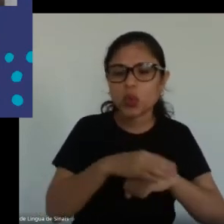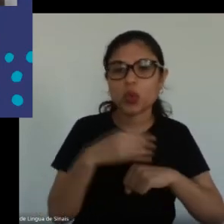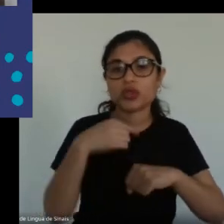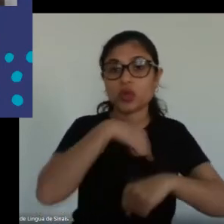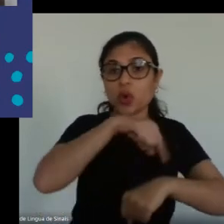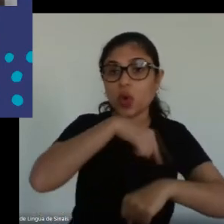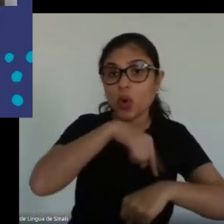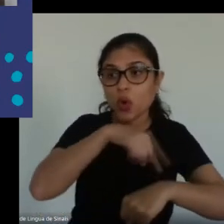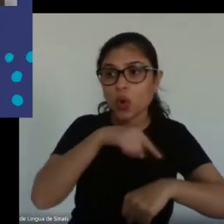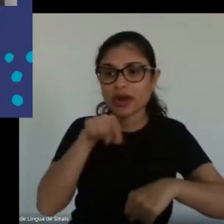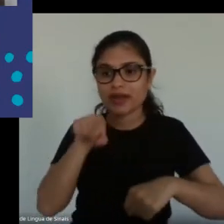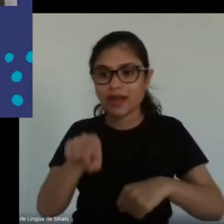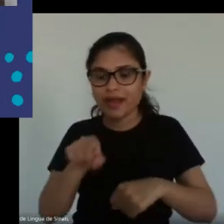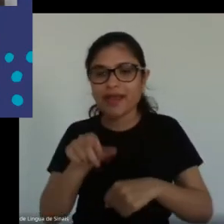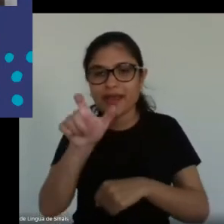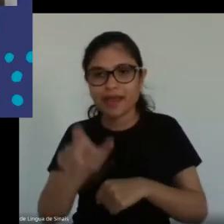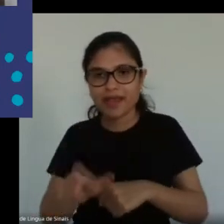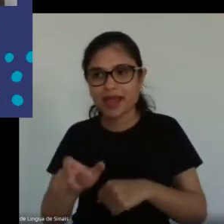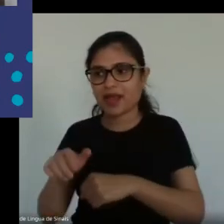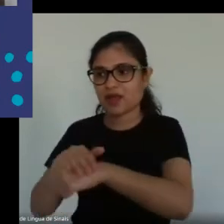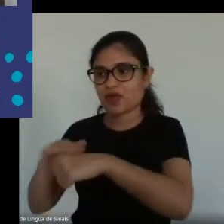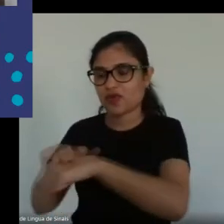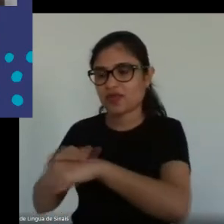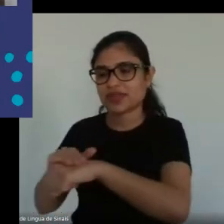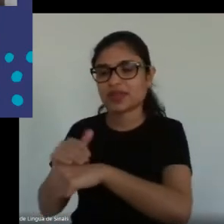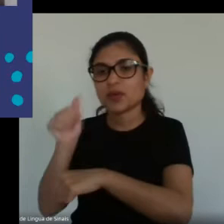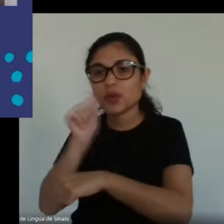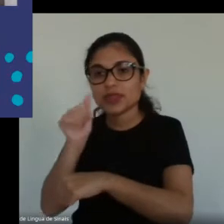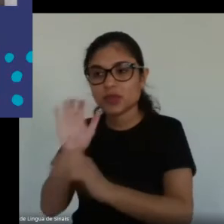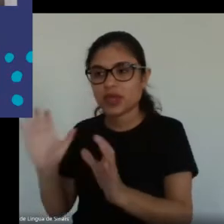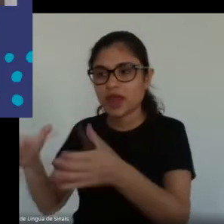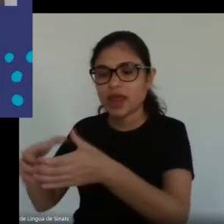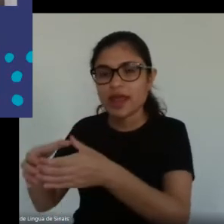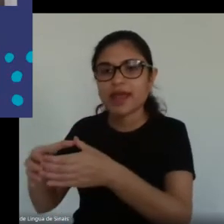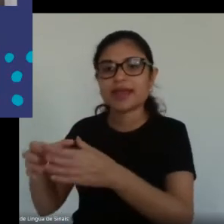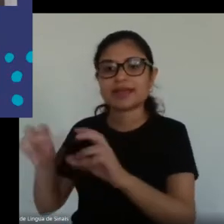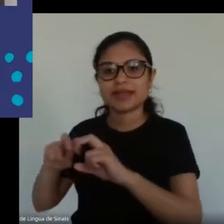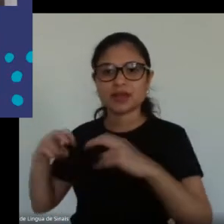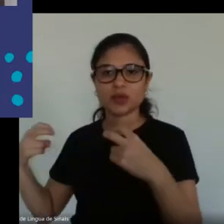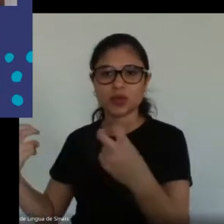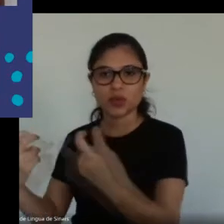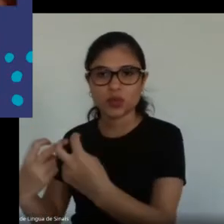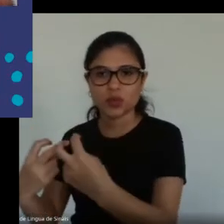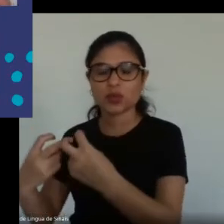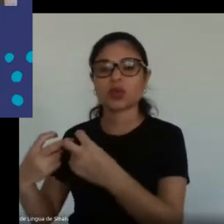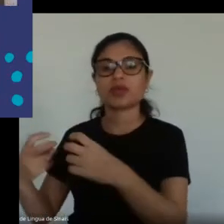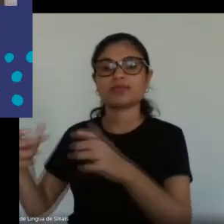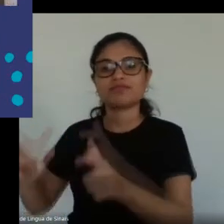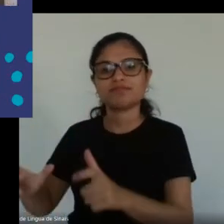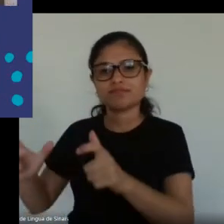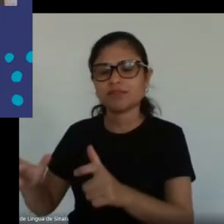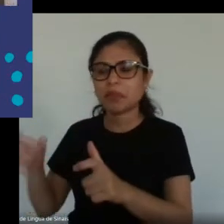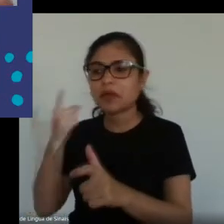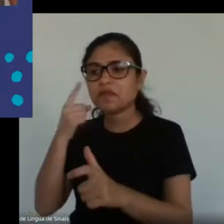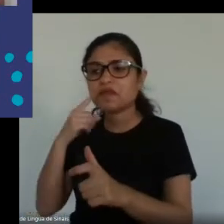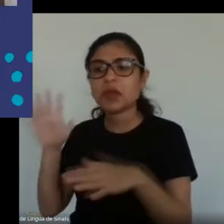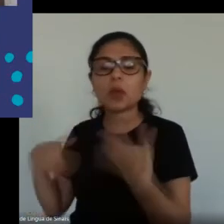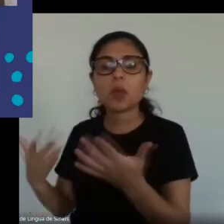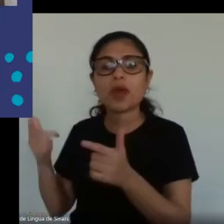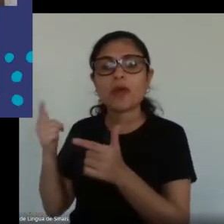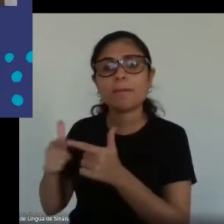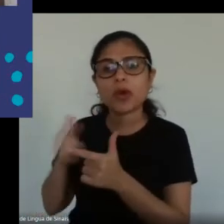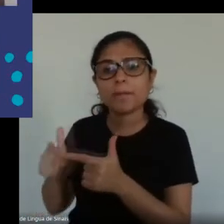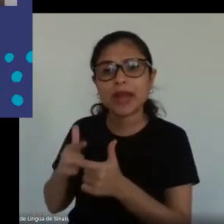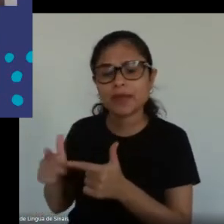conversar com as mulheres no grupo, para elas ir fazer rodinhas lá no bairro e poder conversar quais eram os outros problemas